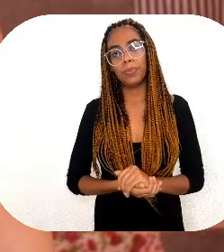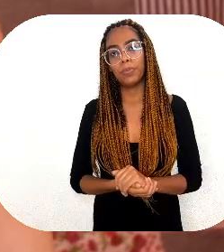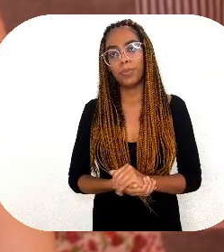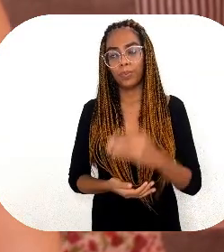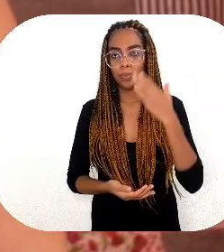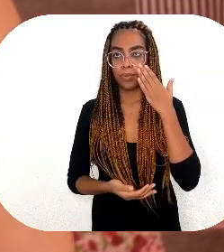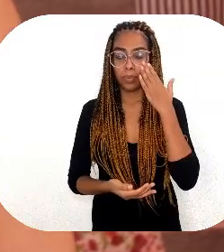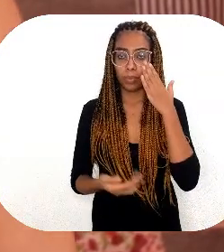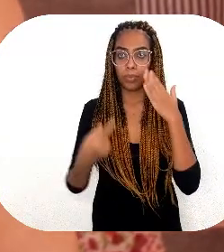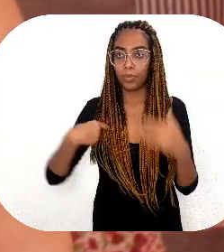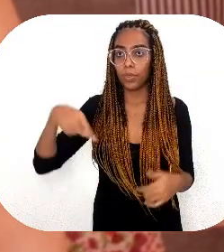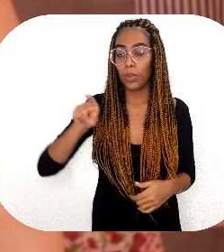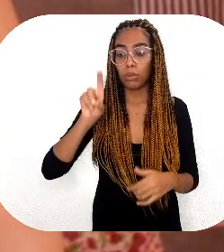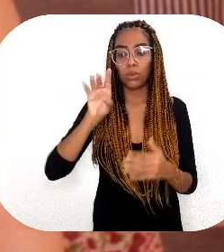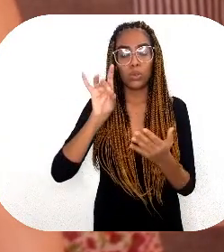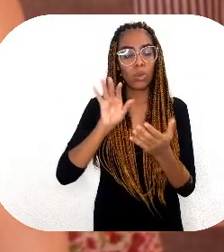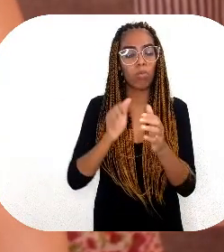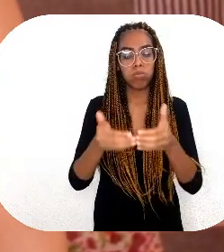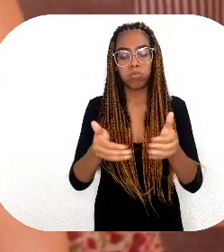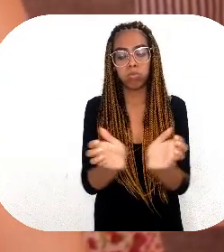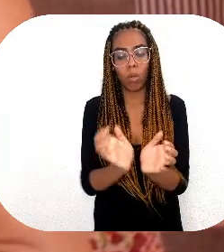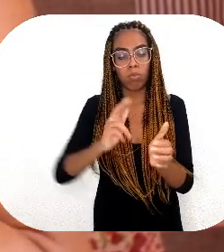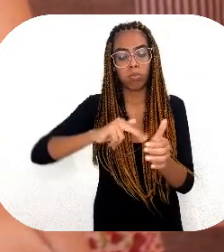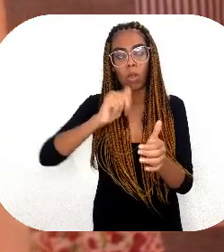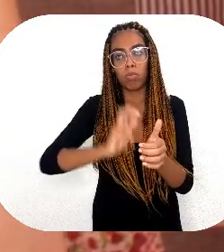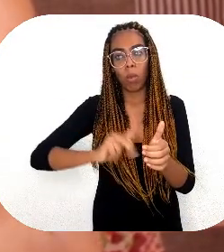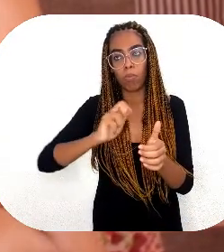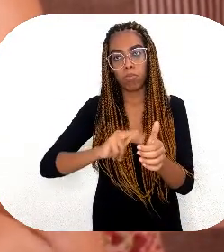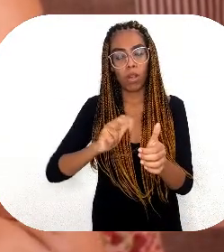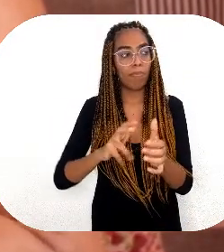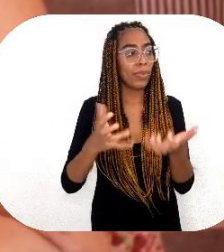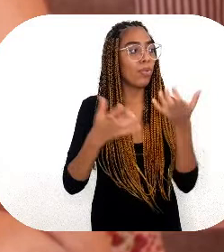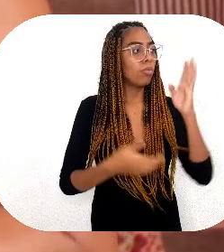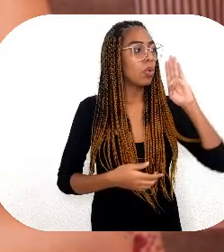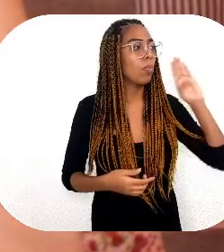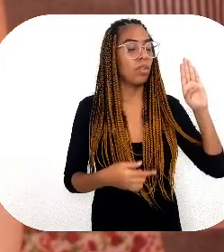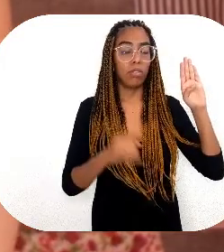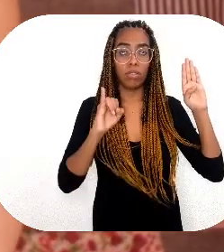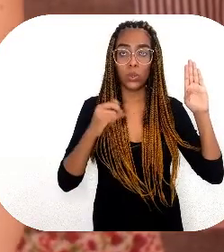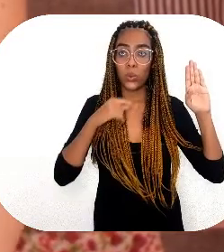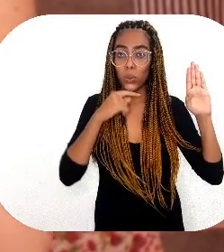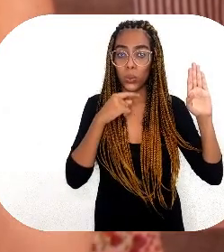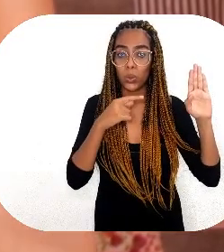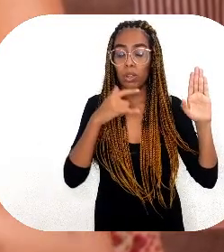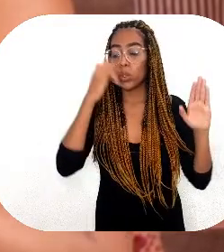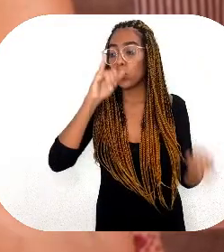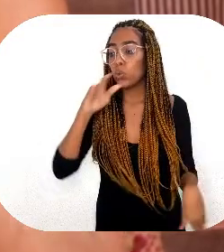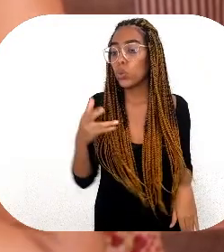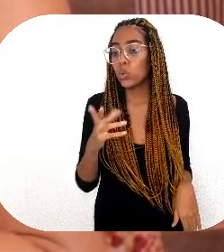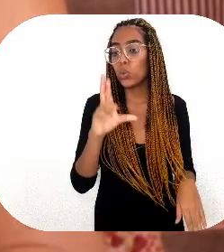pensou. Eu vou lá de novo, tá bom? Eu vou lá, eu vou só lamber, eu juro dessa vez,